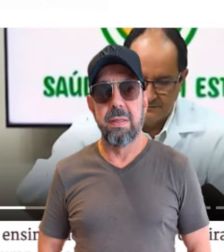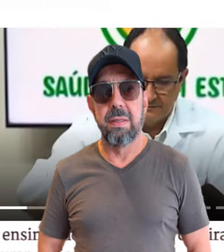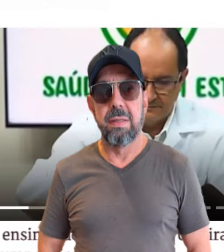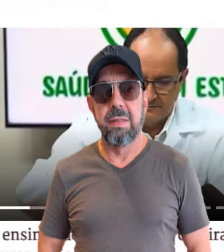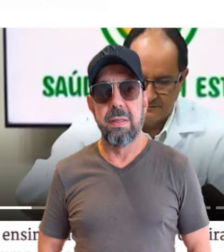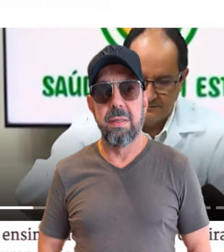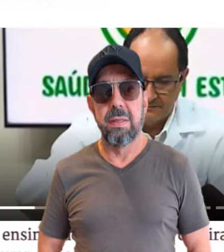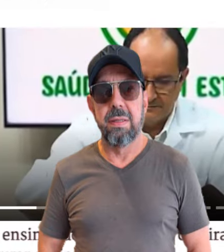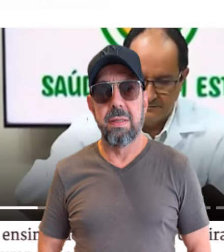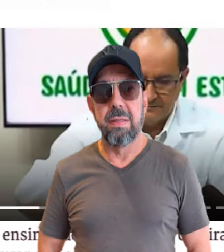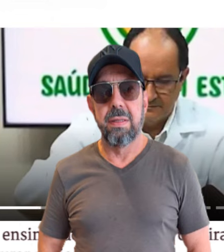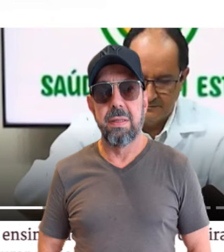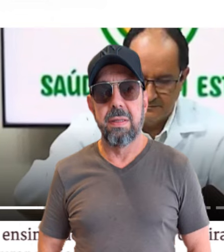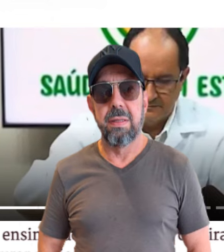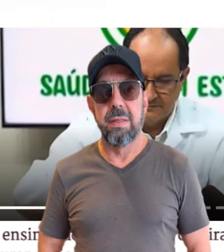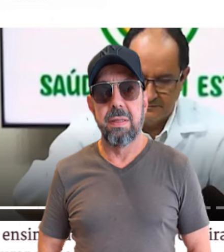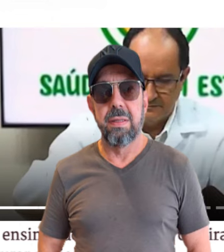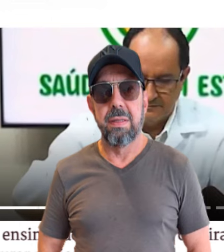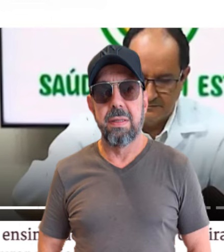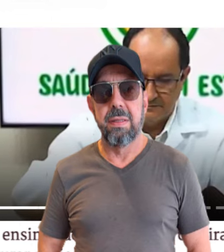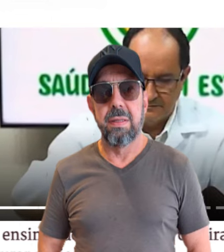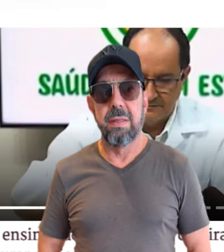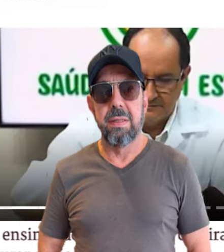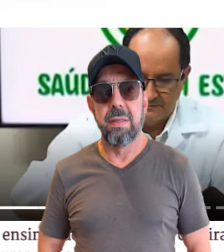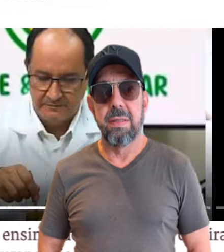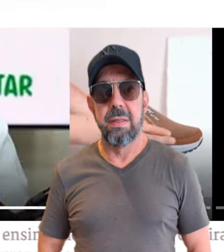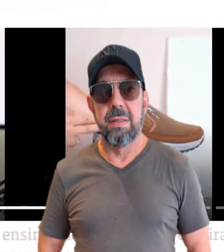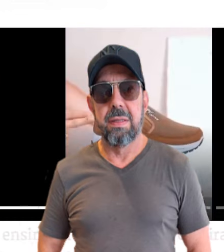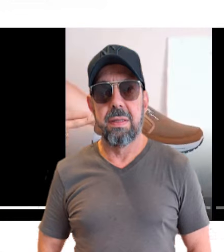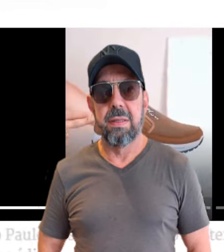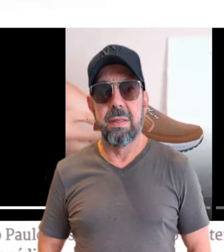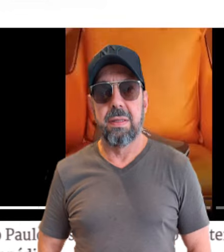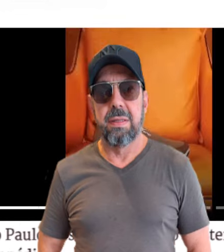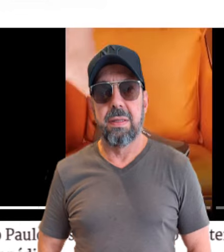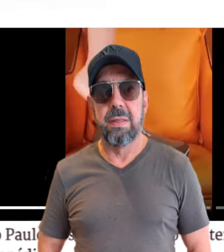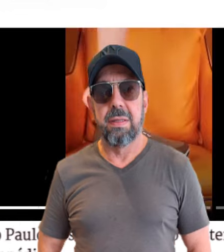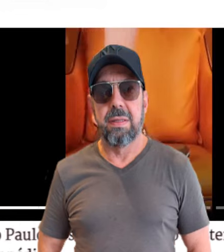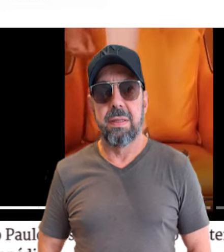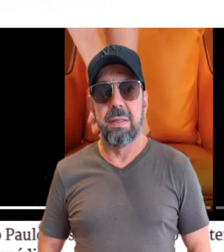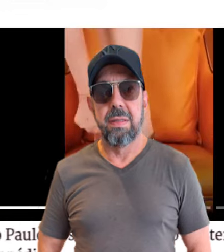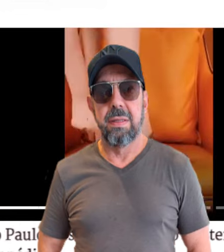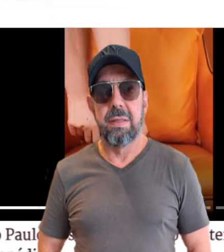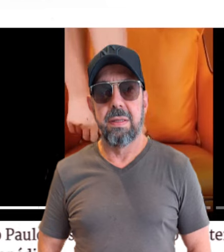Por um sopro, não venceu também no Brasil, mas acabou perdendo aqui também.